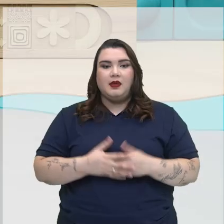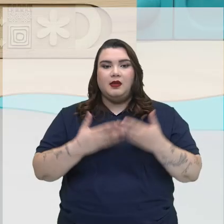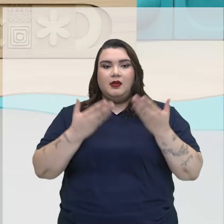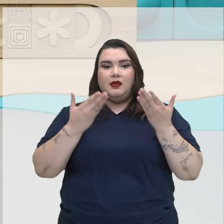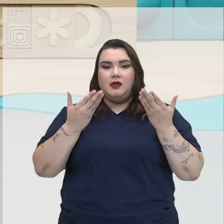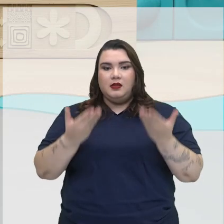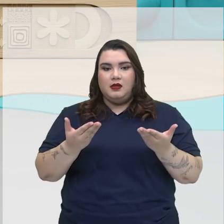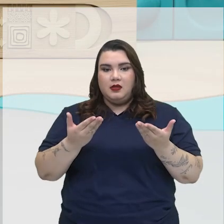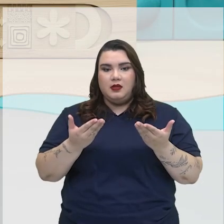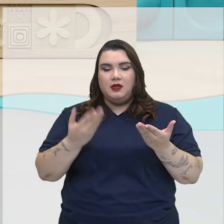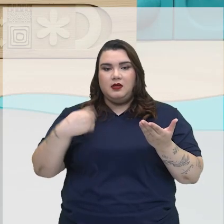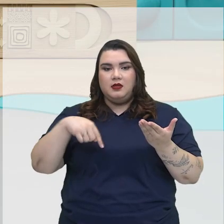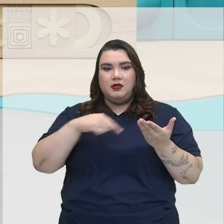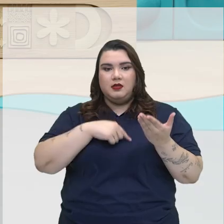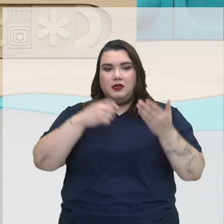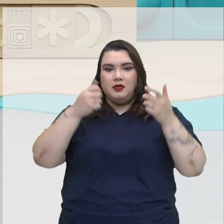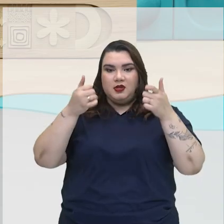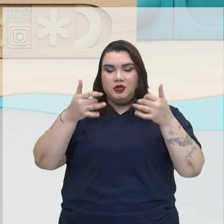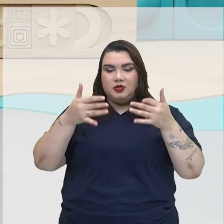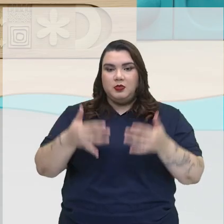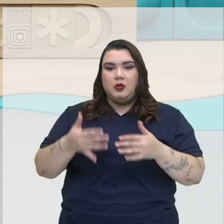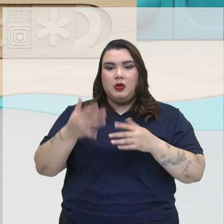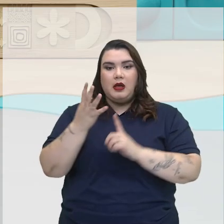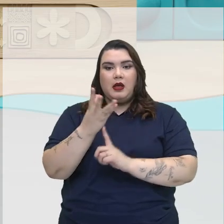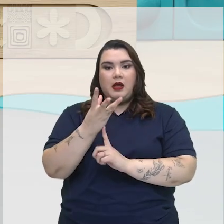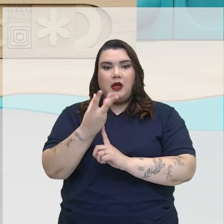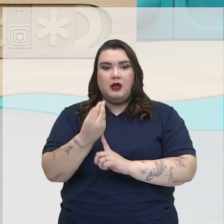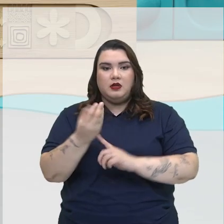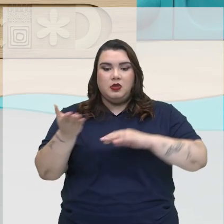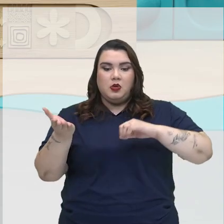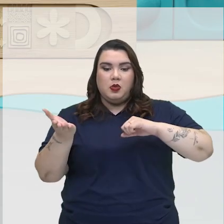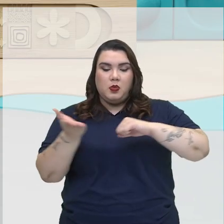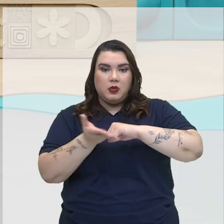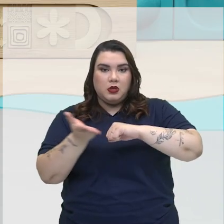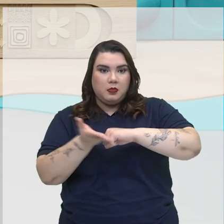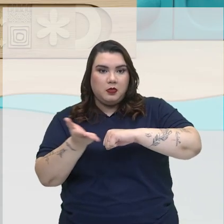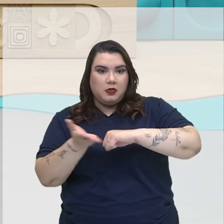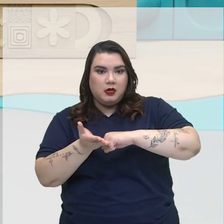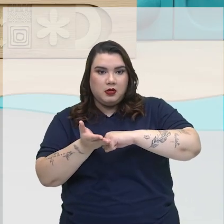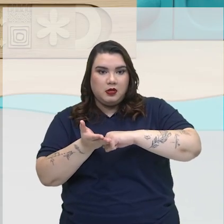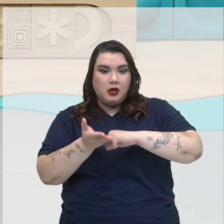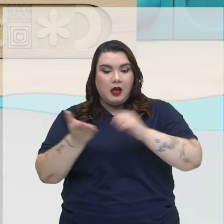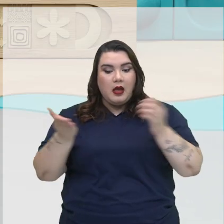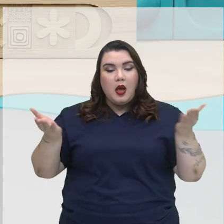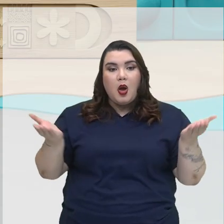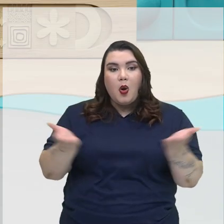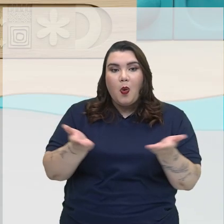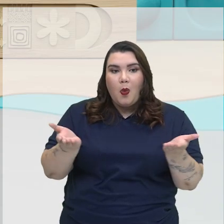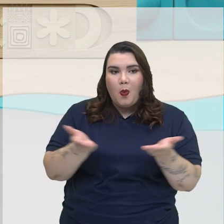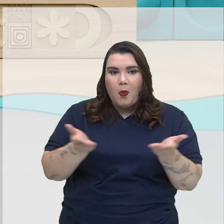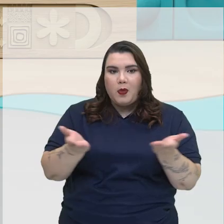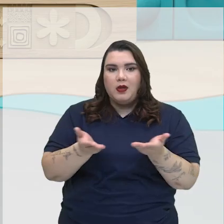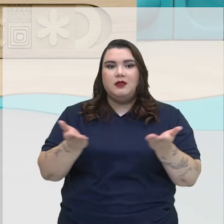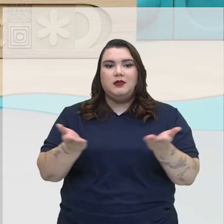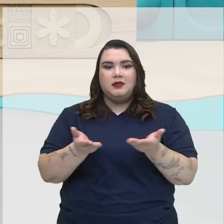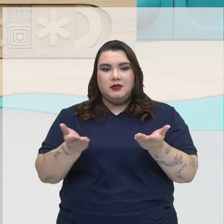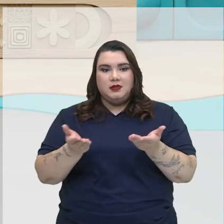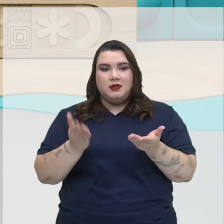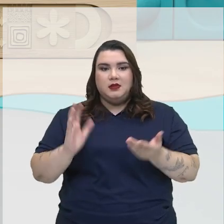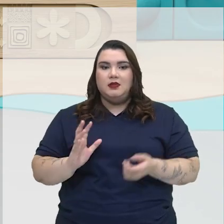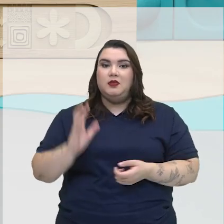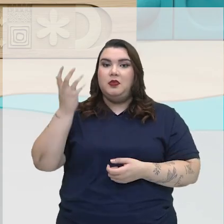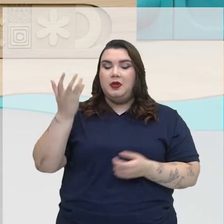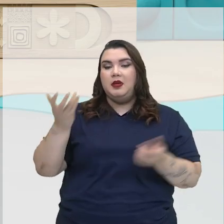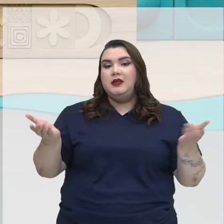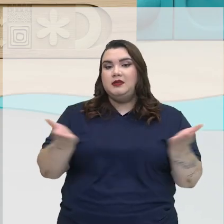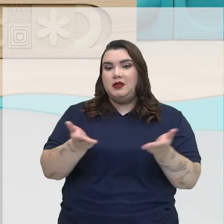Então, quando a gente fala de arte contemporânea, quando eu estou falando do contemporâneo, é aquilo que está acontecendo agora, aquilo que está